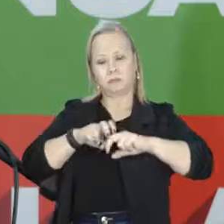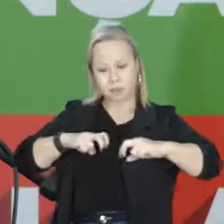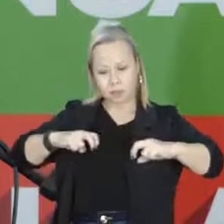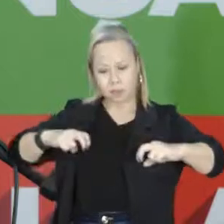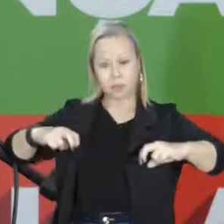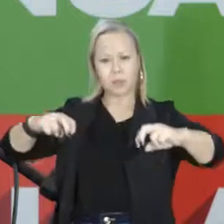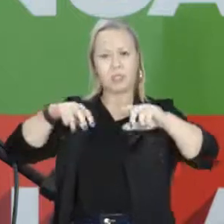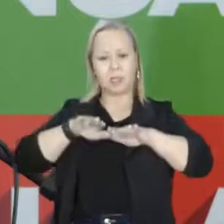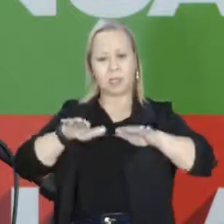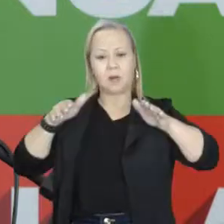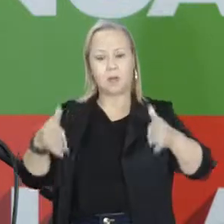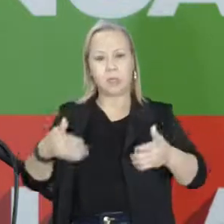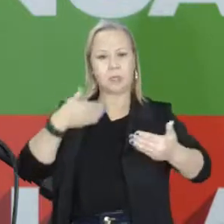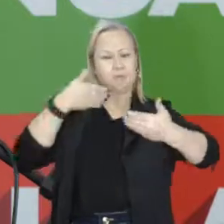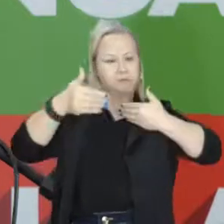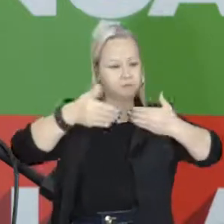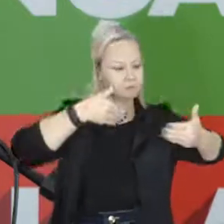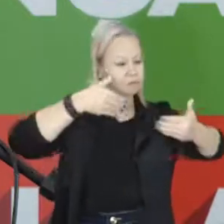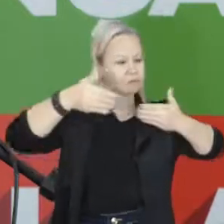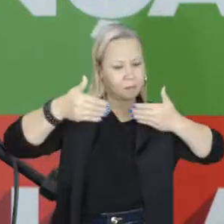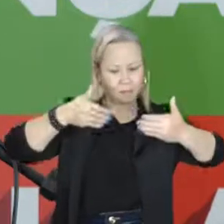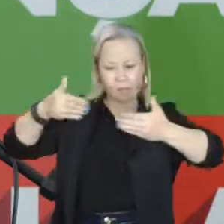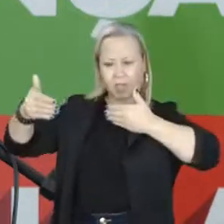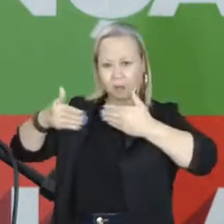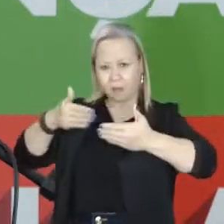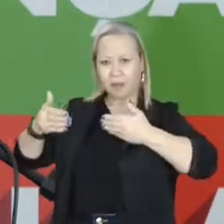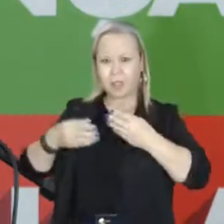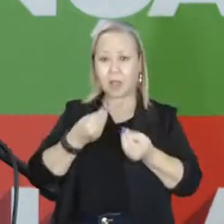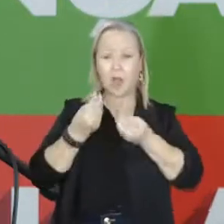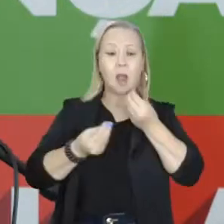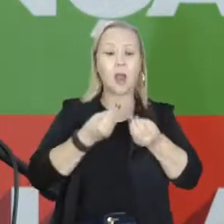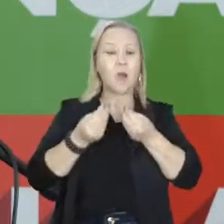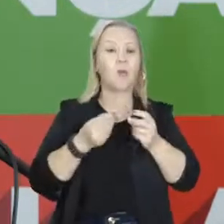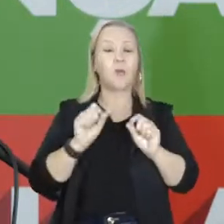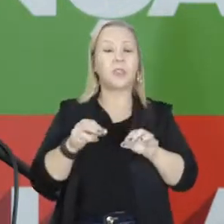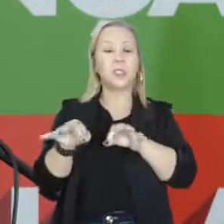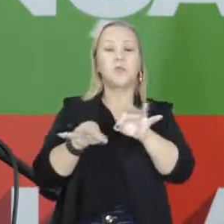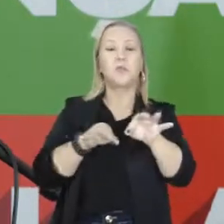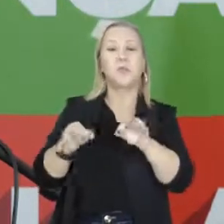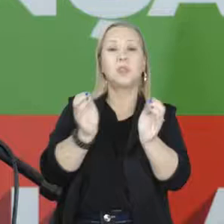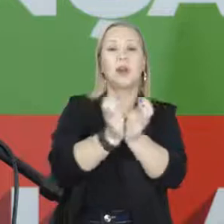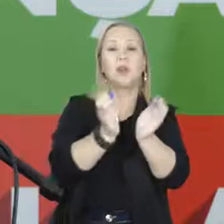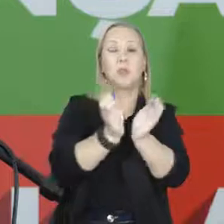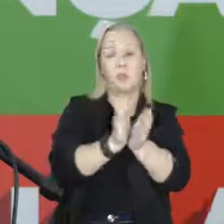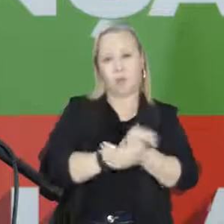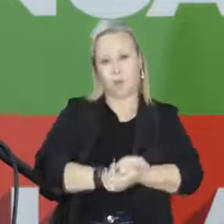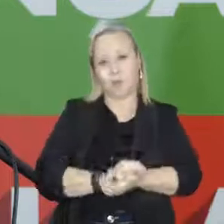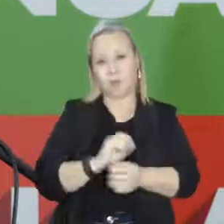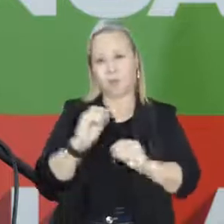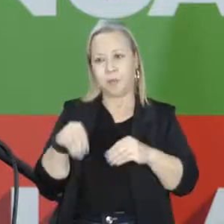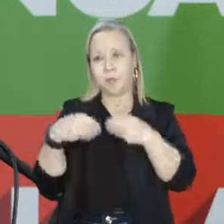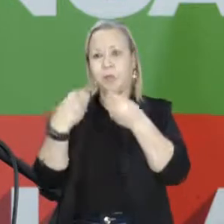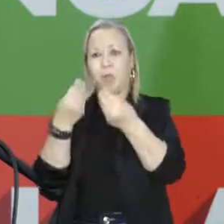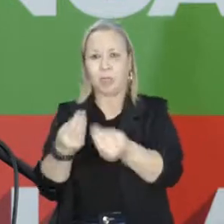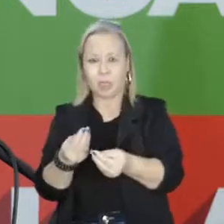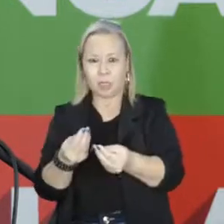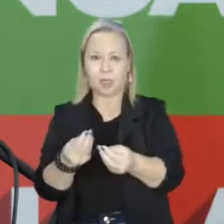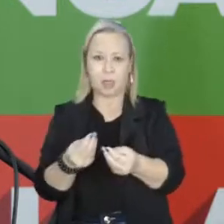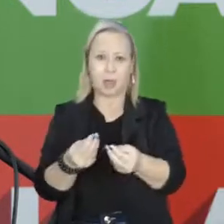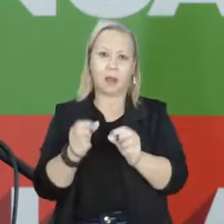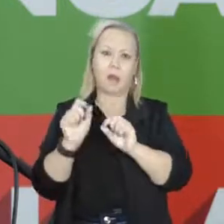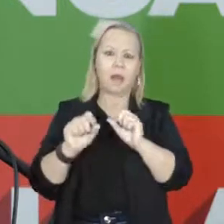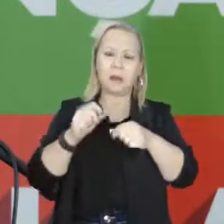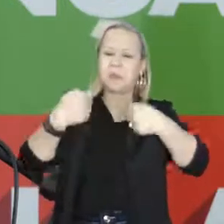começar a discutir como a gente montar a equipe para dar vazão àquilo que são nossas